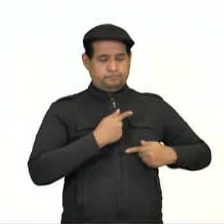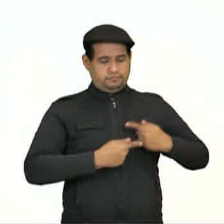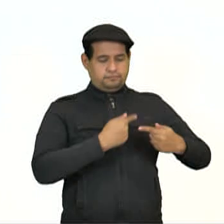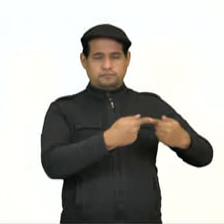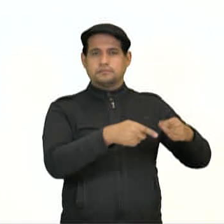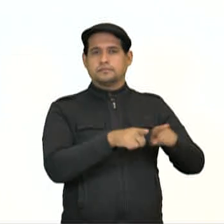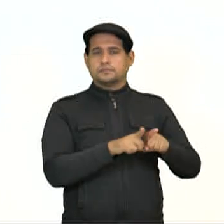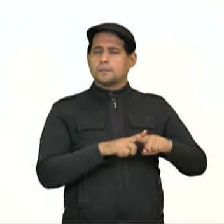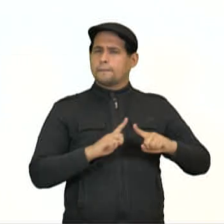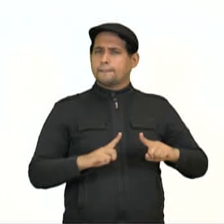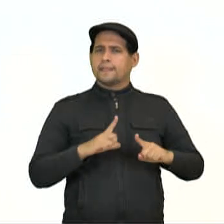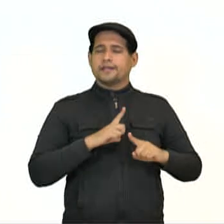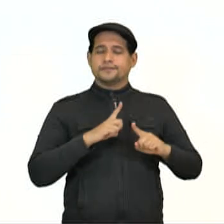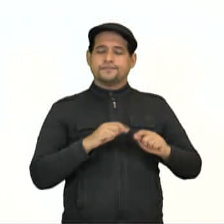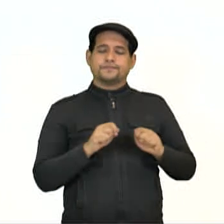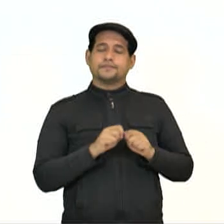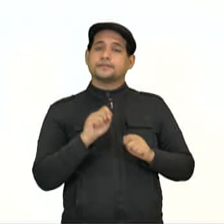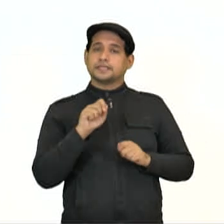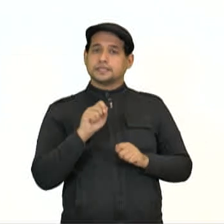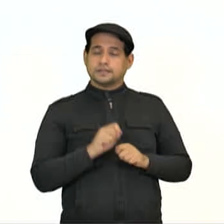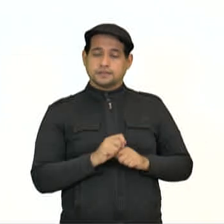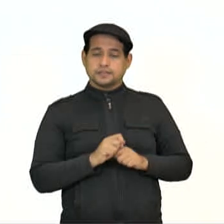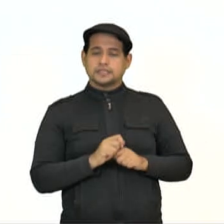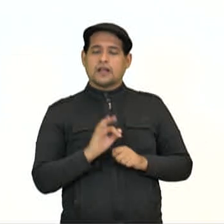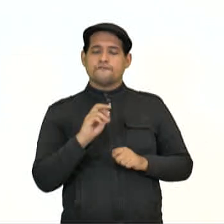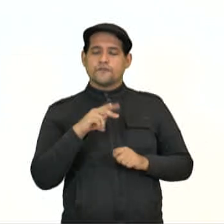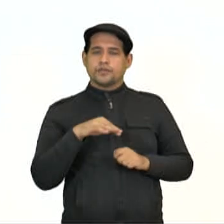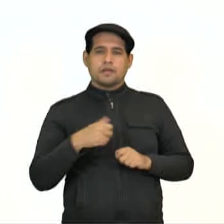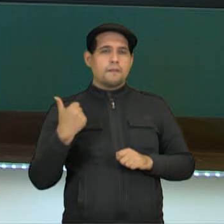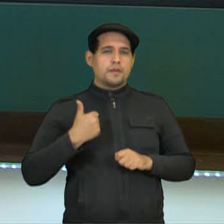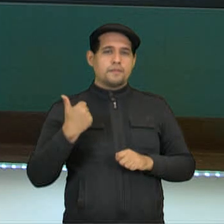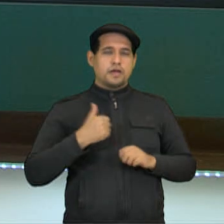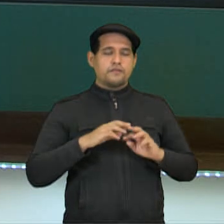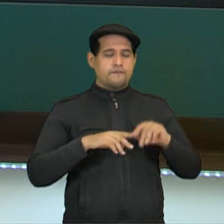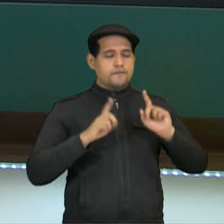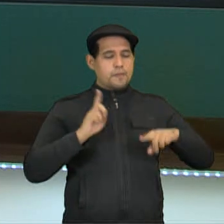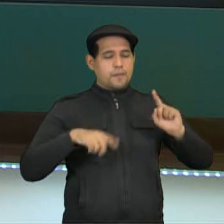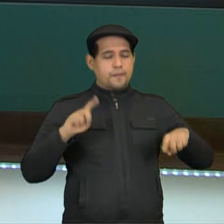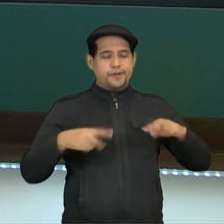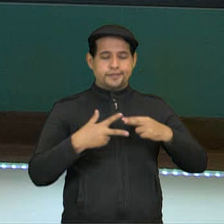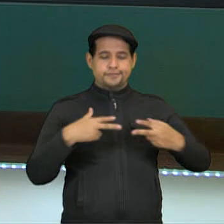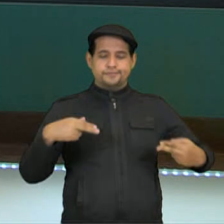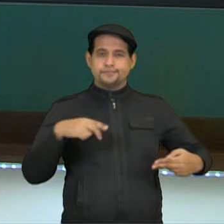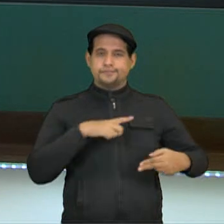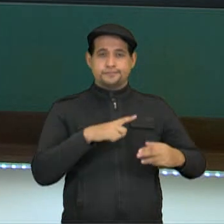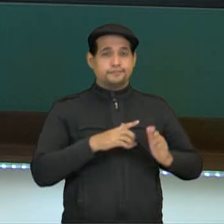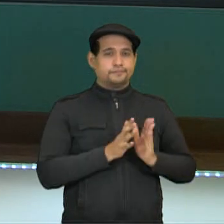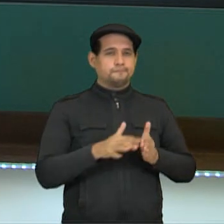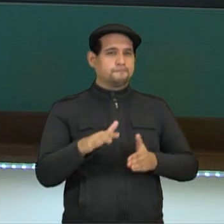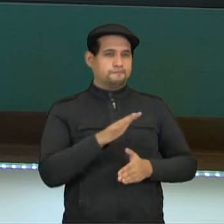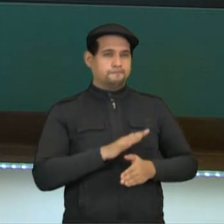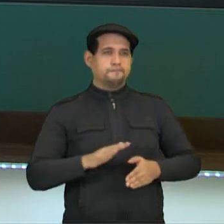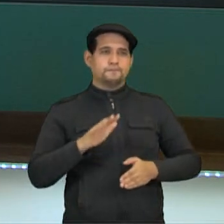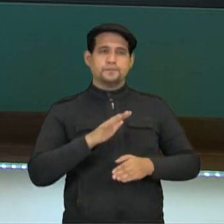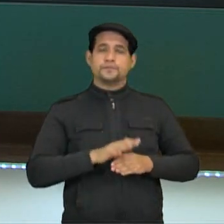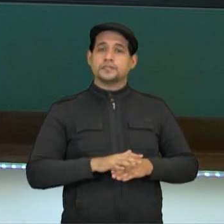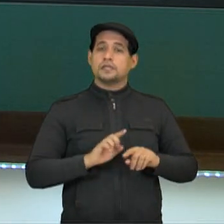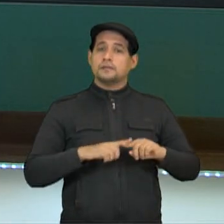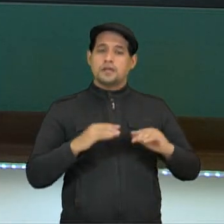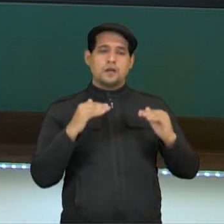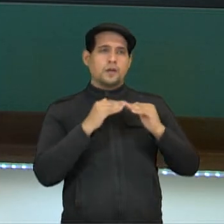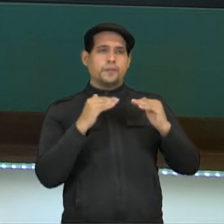geração. Então, elas vão constituir a fonte primária de toda a variabilidade genética de uma população.